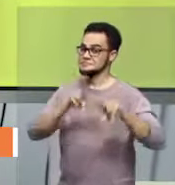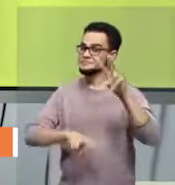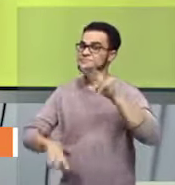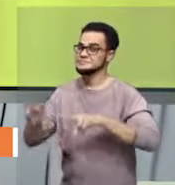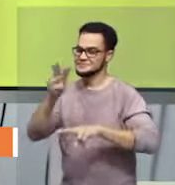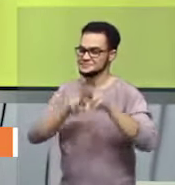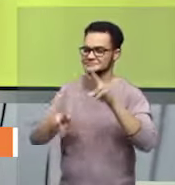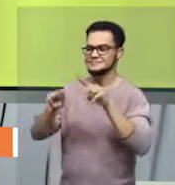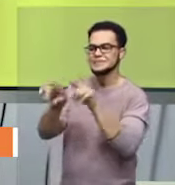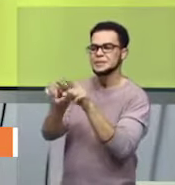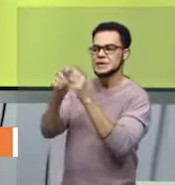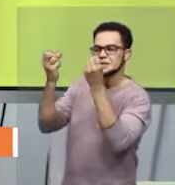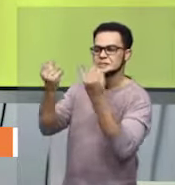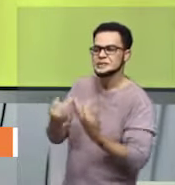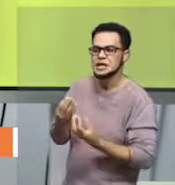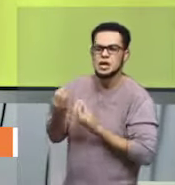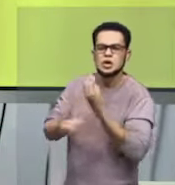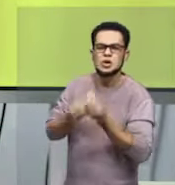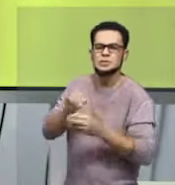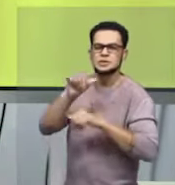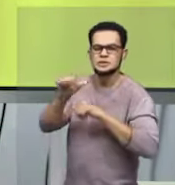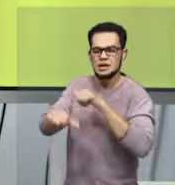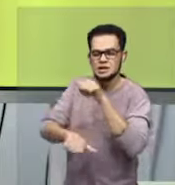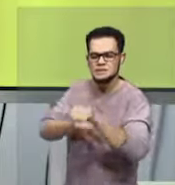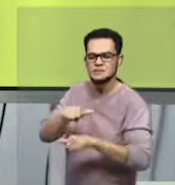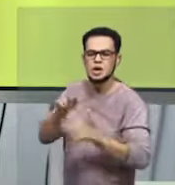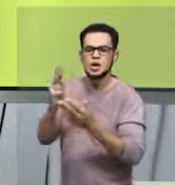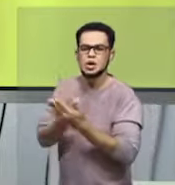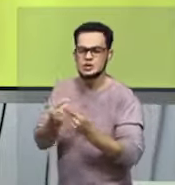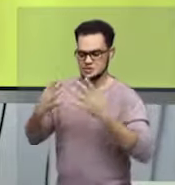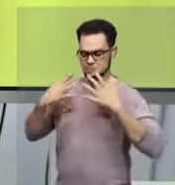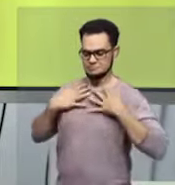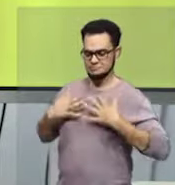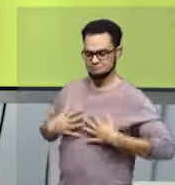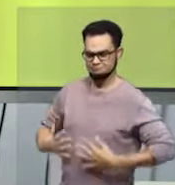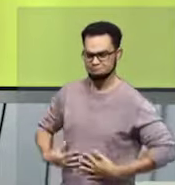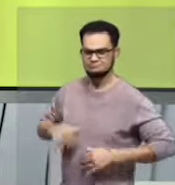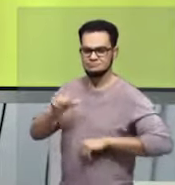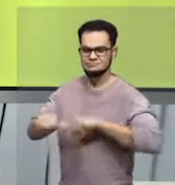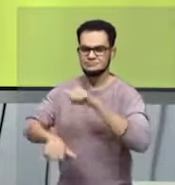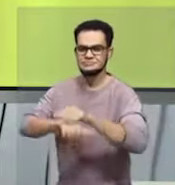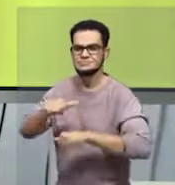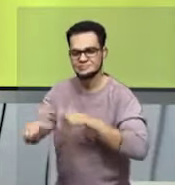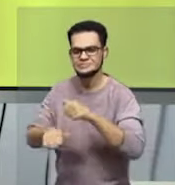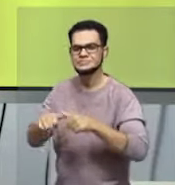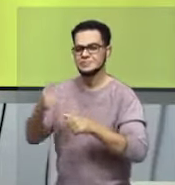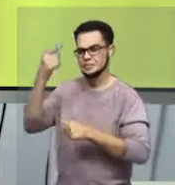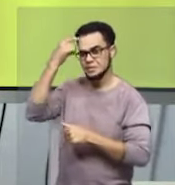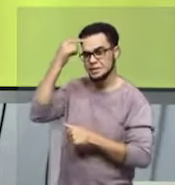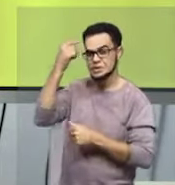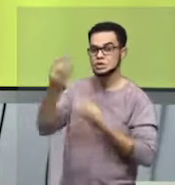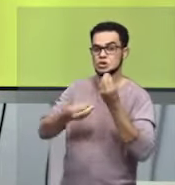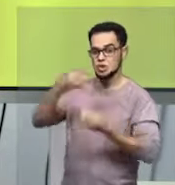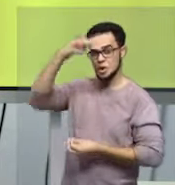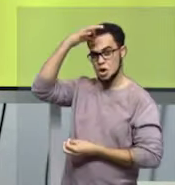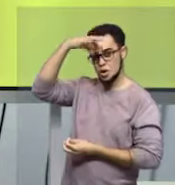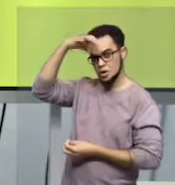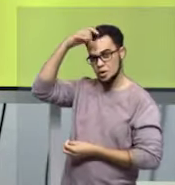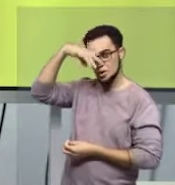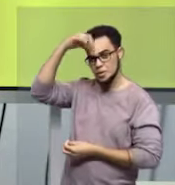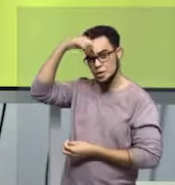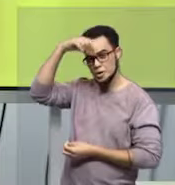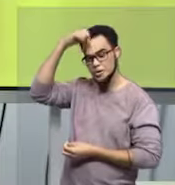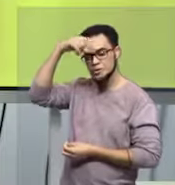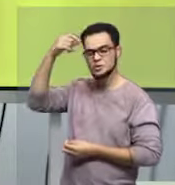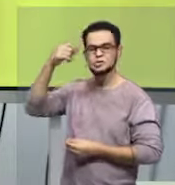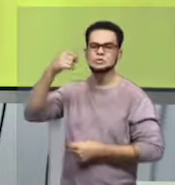e explicar as transformações que ocorrem na puberdade, considerando a atuação dos hormônios sexuais e do